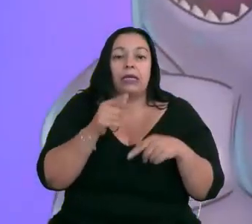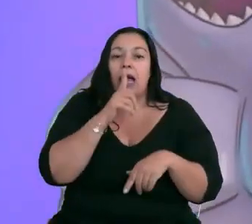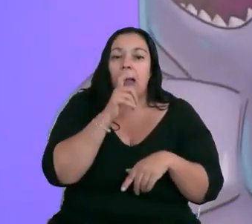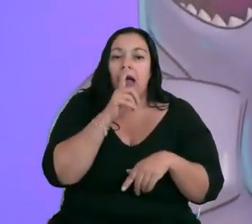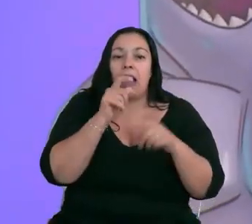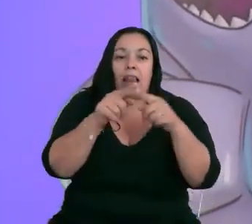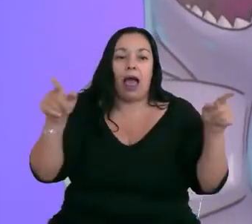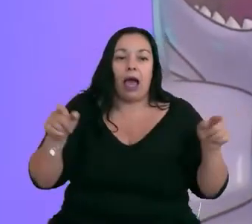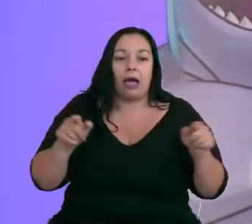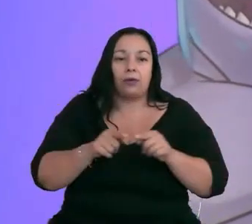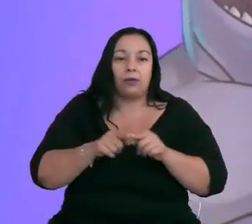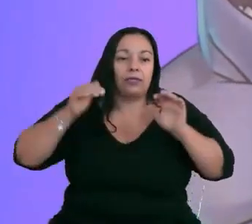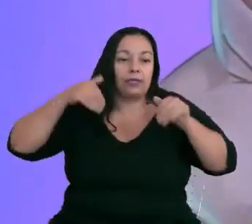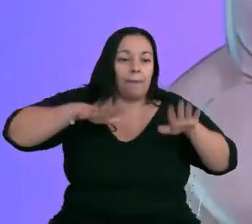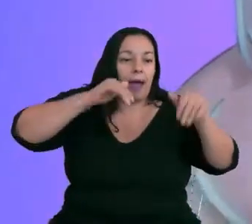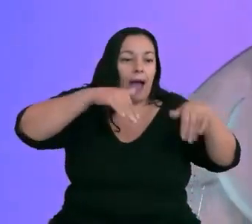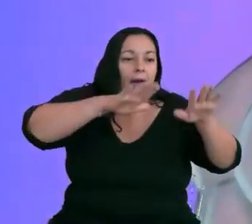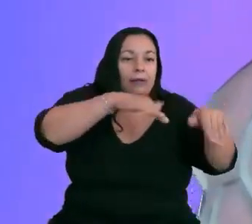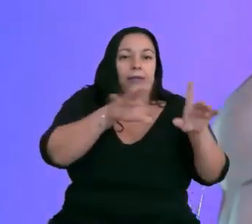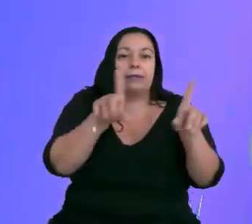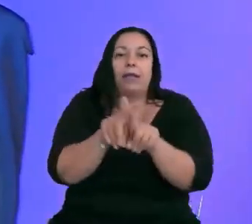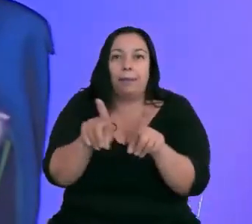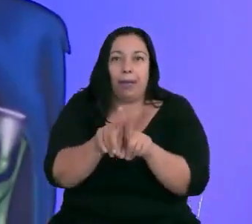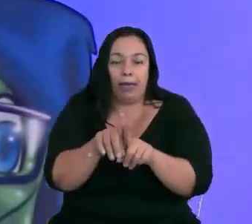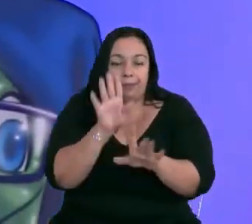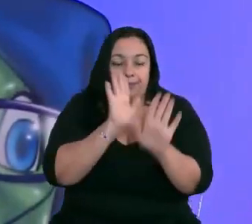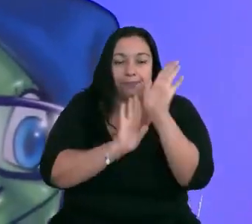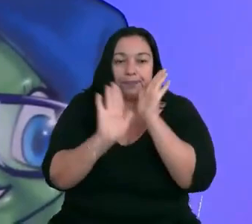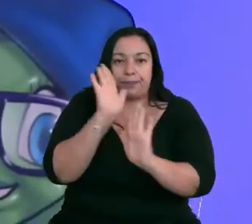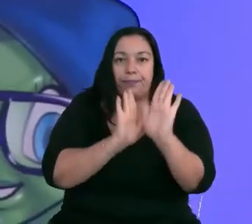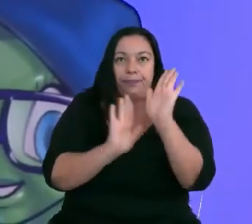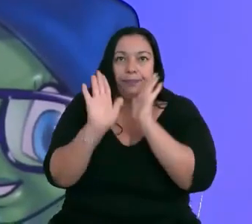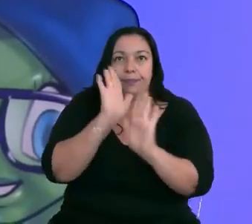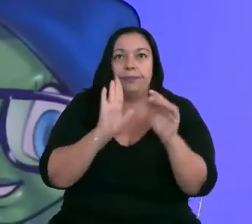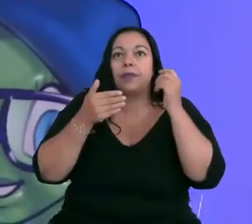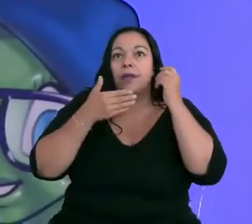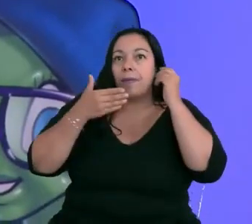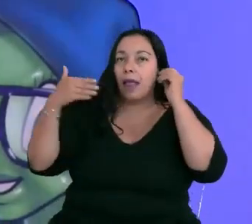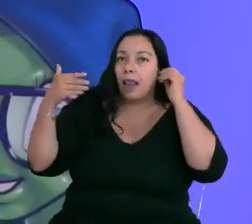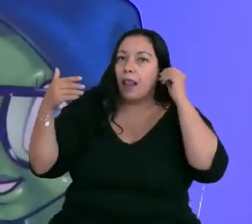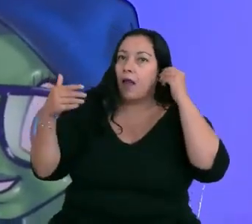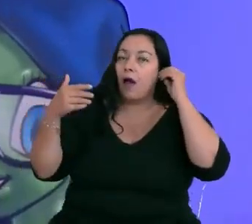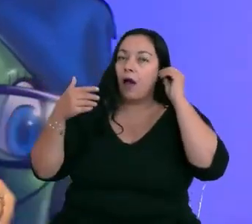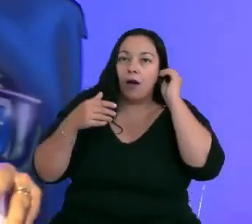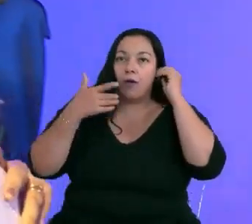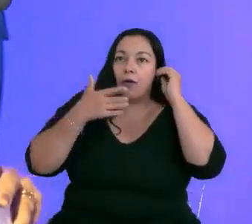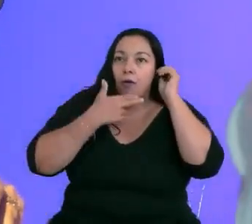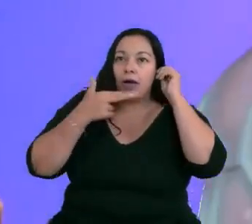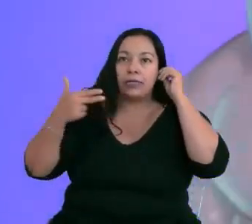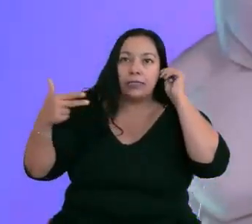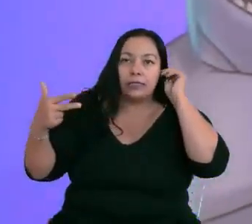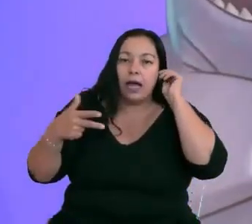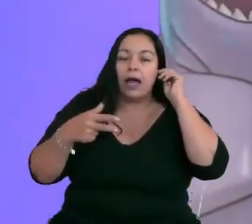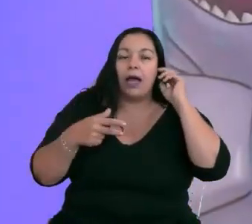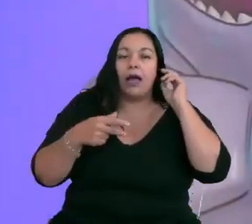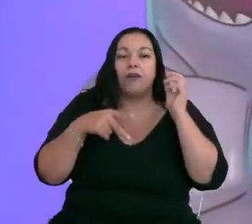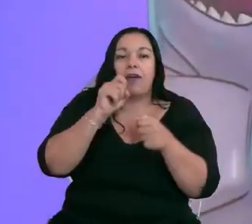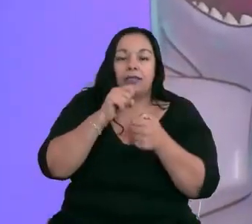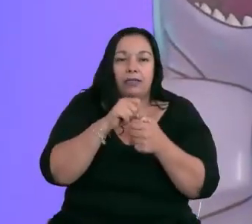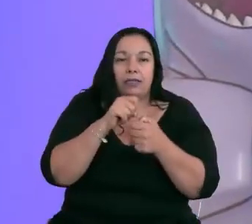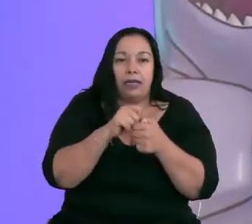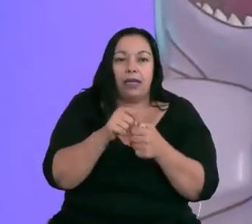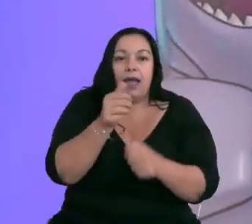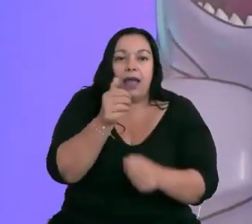mares, né? Então, prevenir é a melhor forma, porque o afogamento, ele